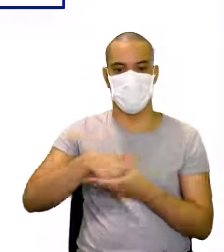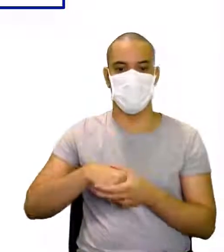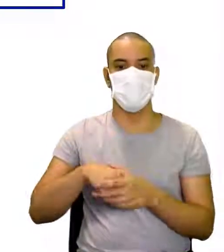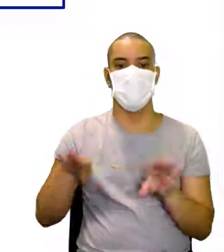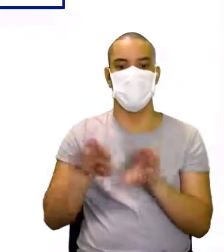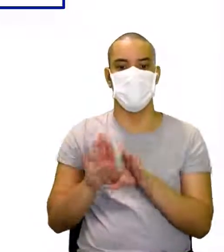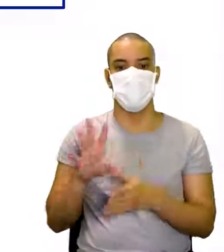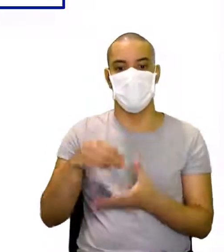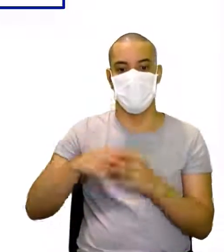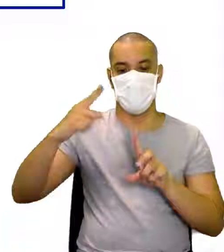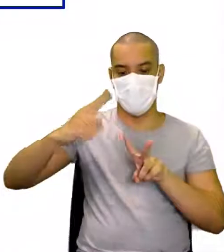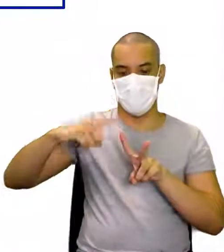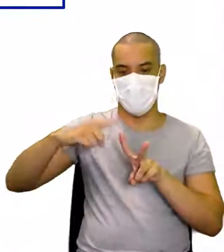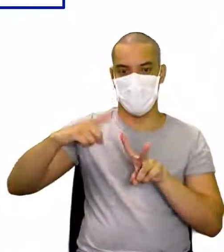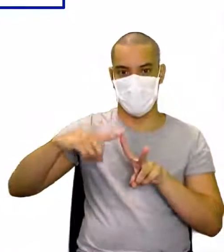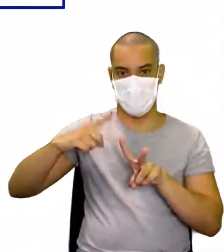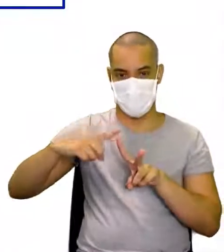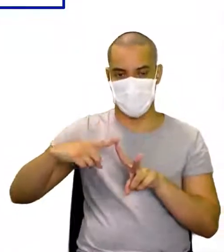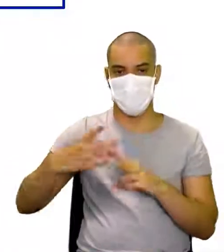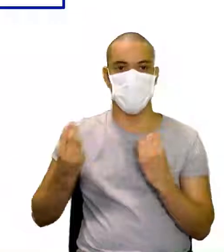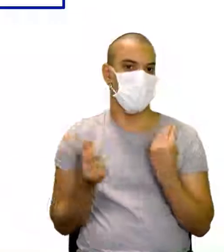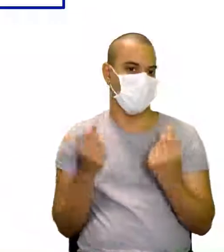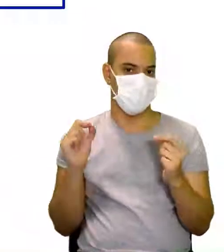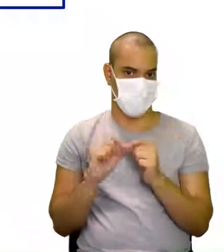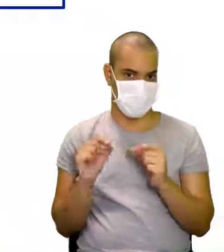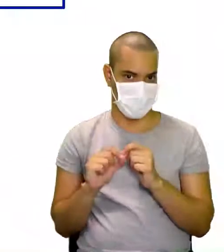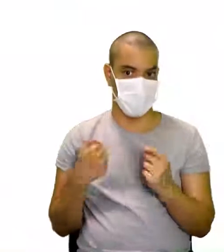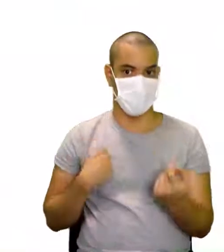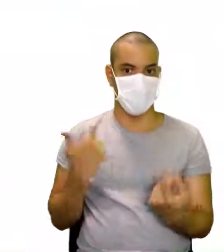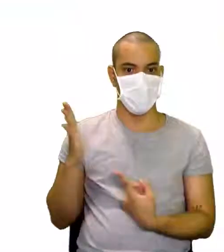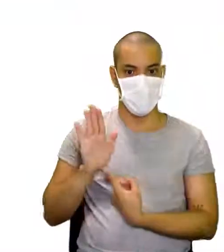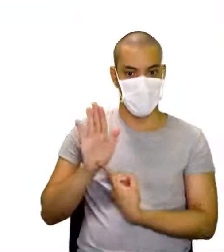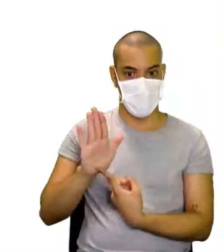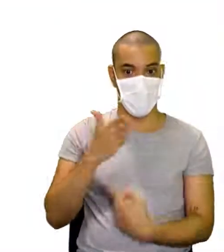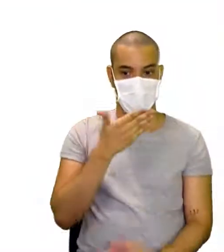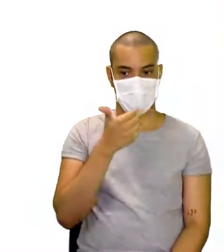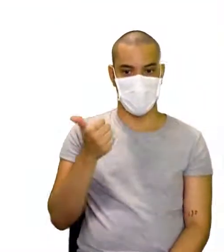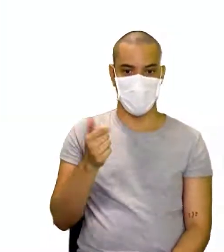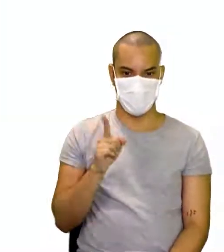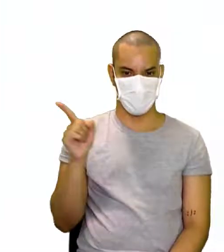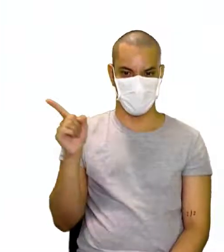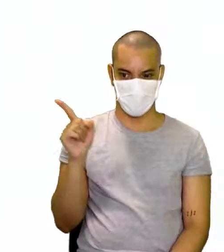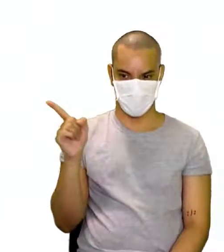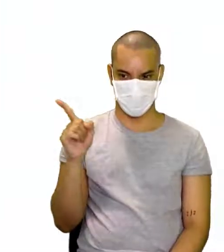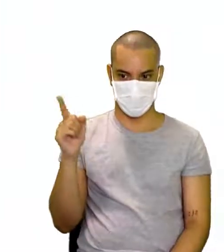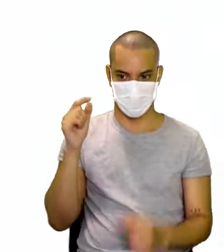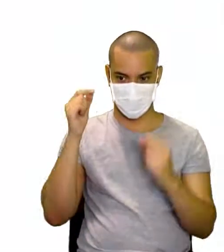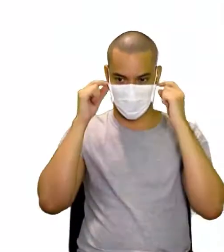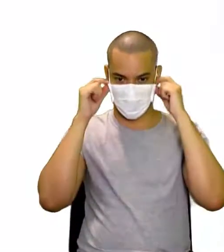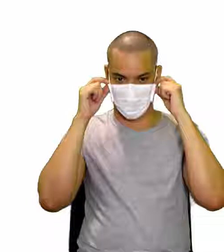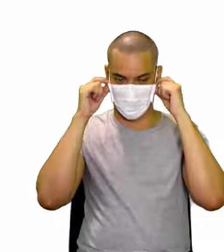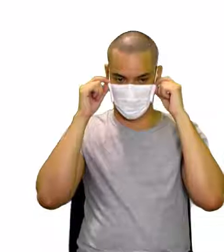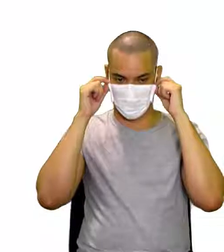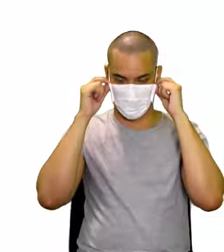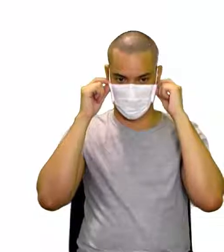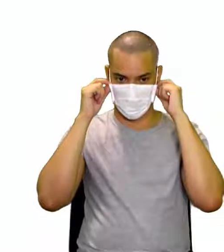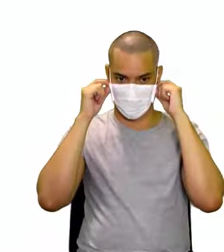ao vetor campo magnético. Vou representar aqui melhor, olha só, tá aqui o ímã, bem grande,